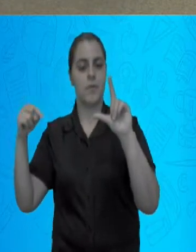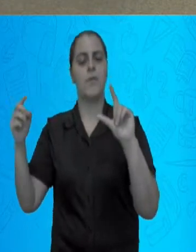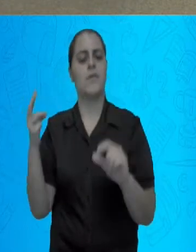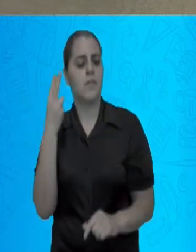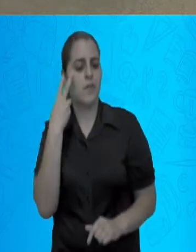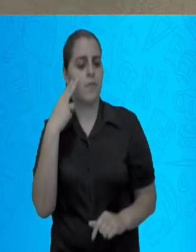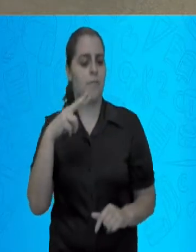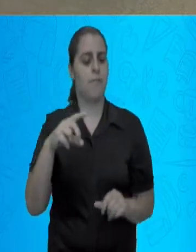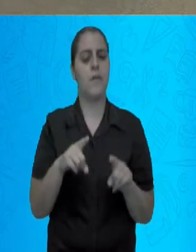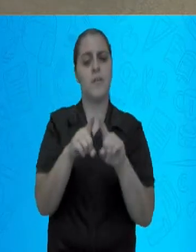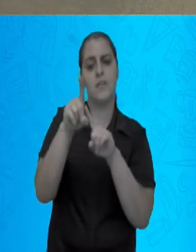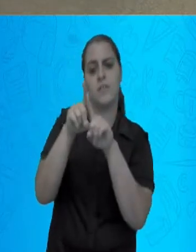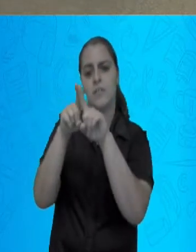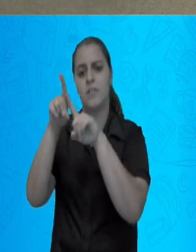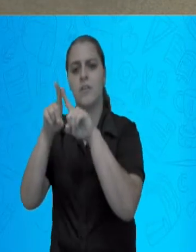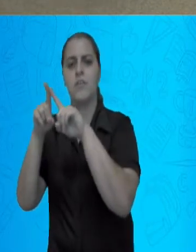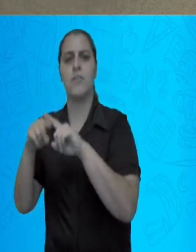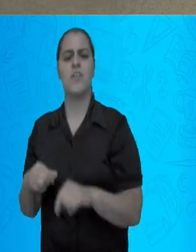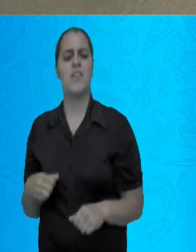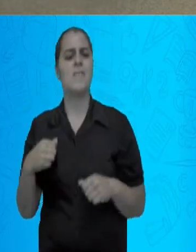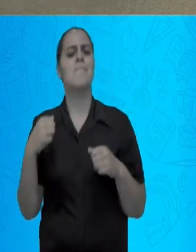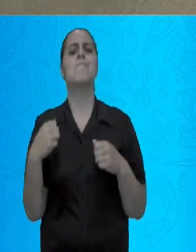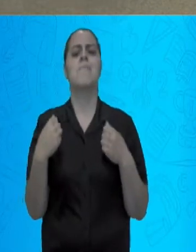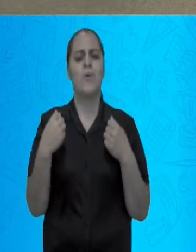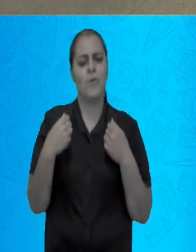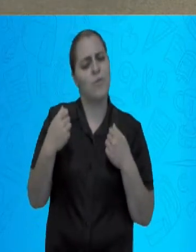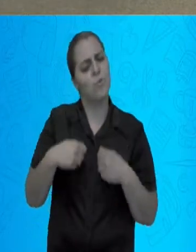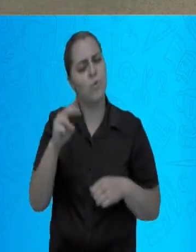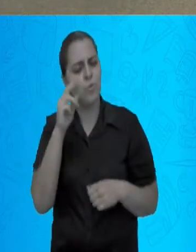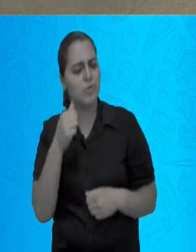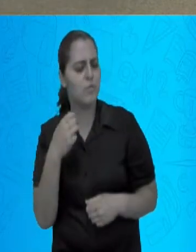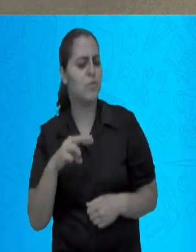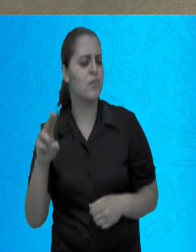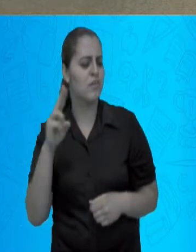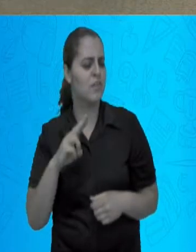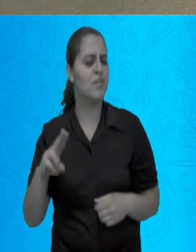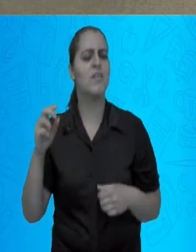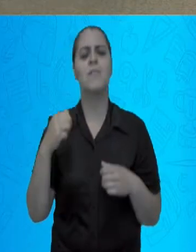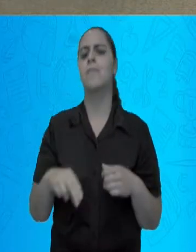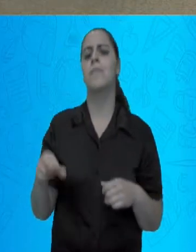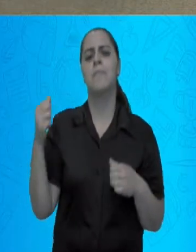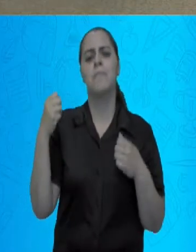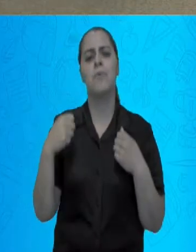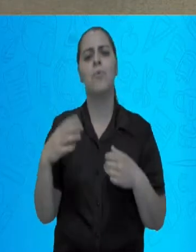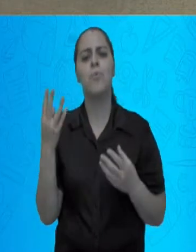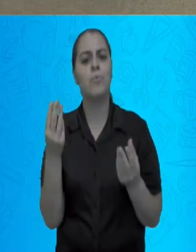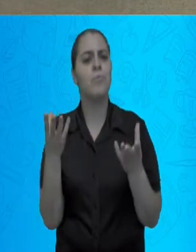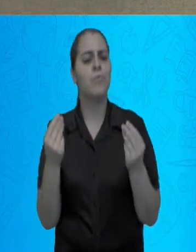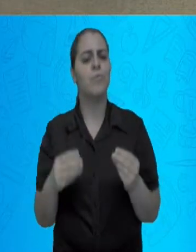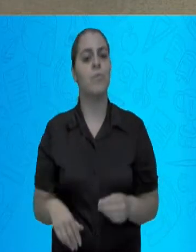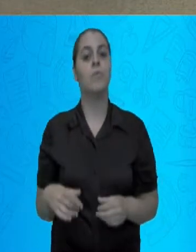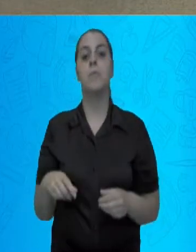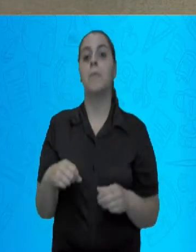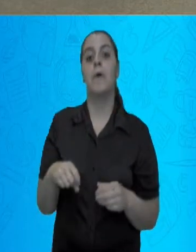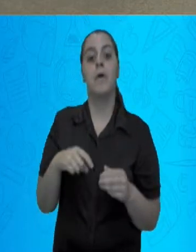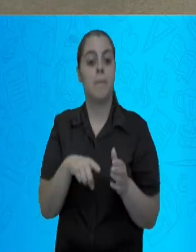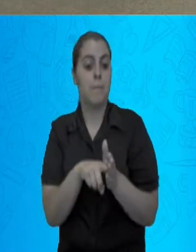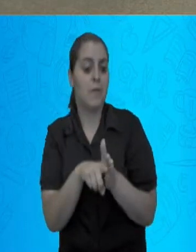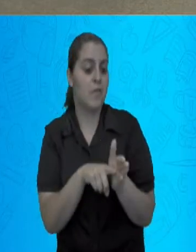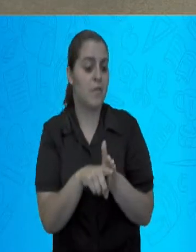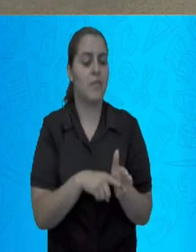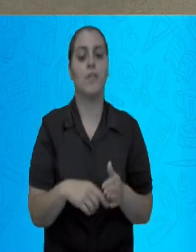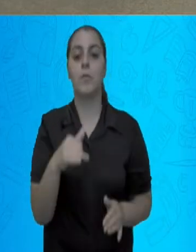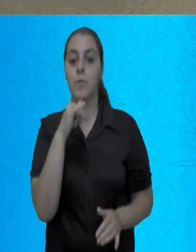que a estatística ela é bastante utilizada para realizar pesquisas. E um exemplo disso